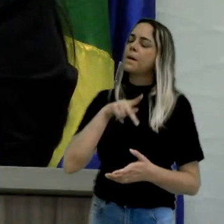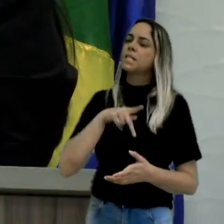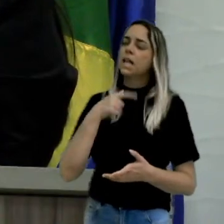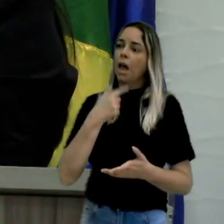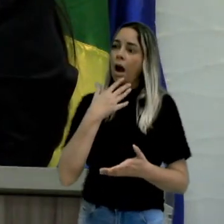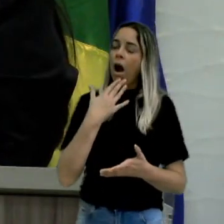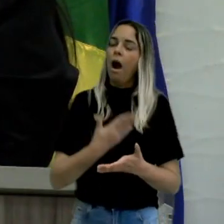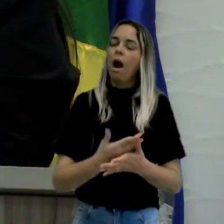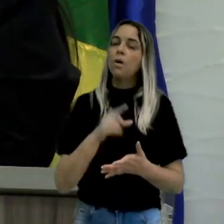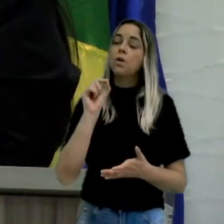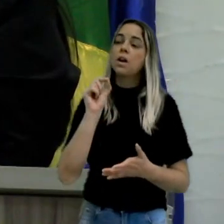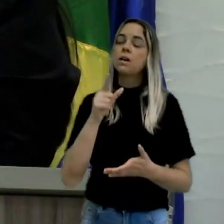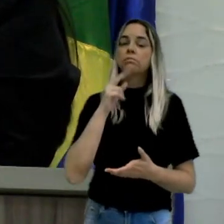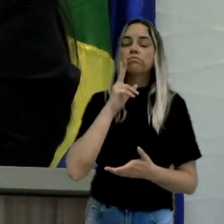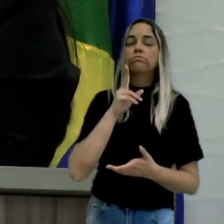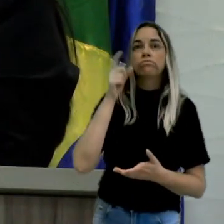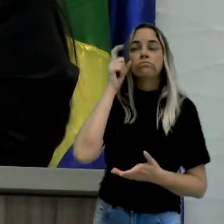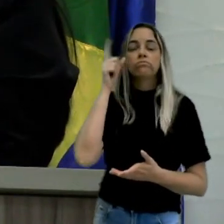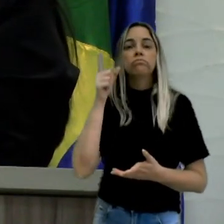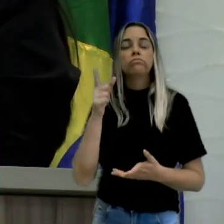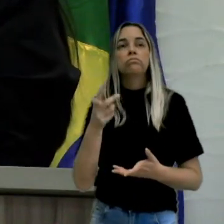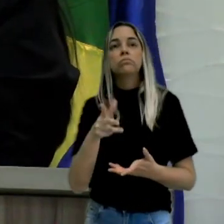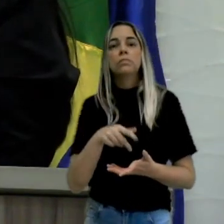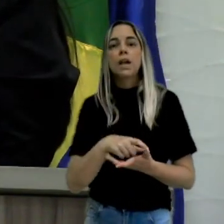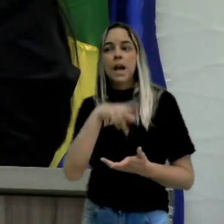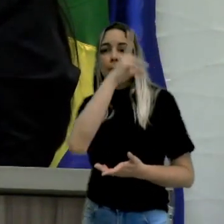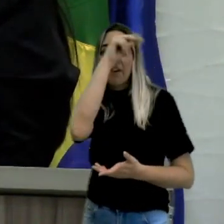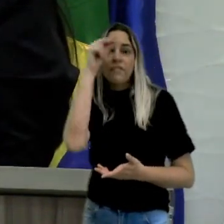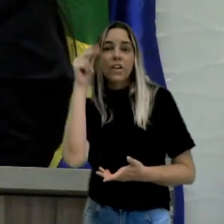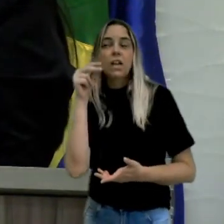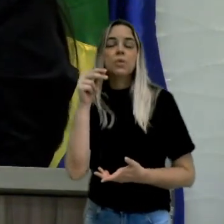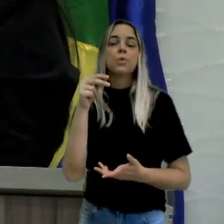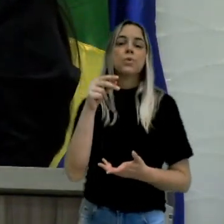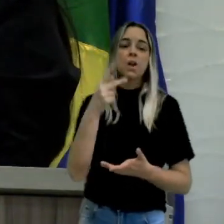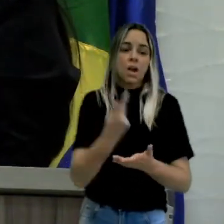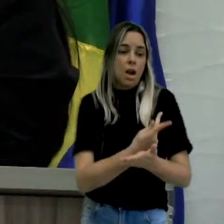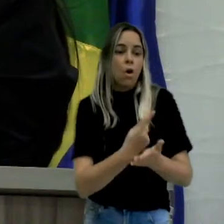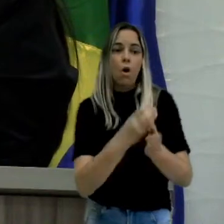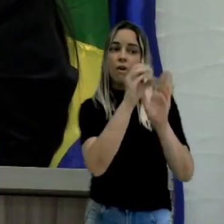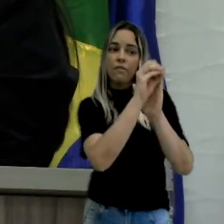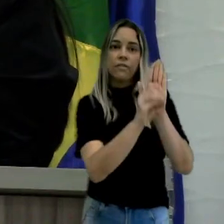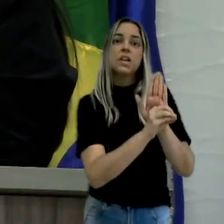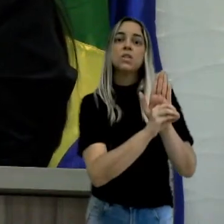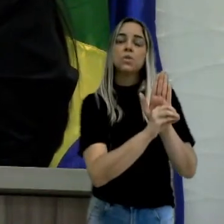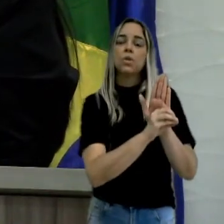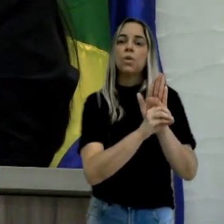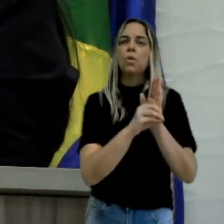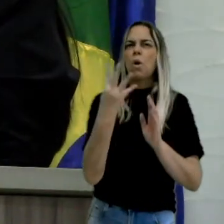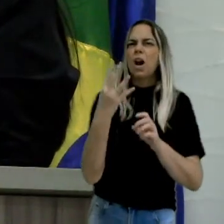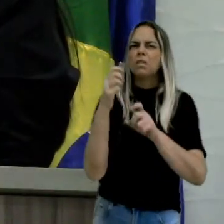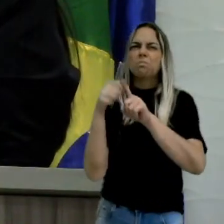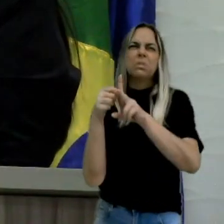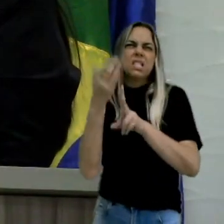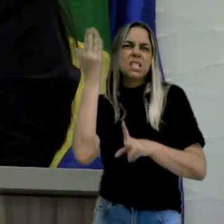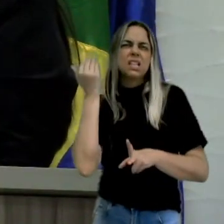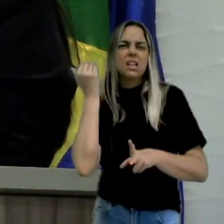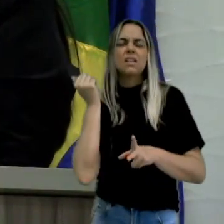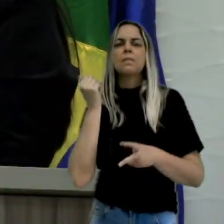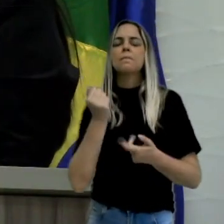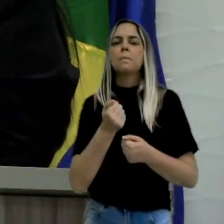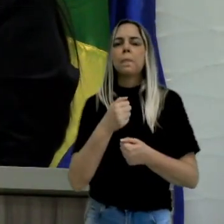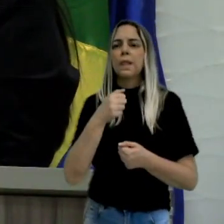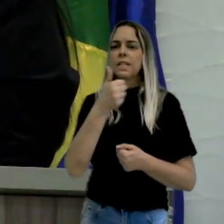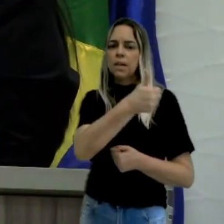prefeito, pelo um erro aí de um ofício, ficou 1 ano e 4 meses sem abastecer água potável em 144